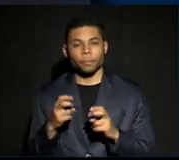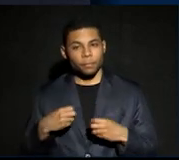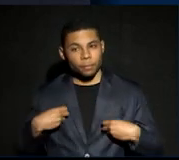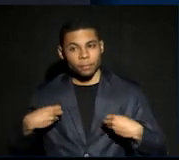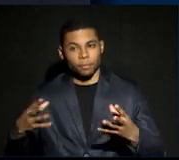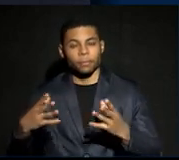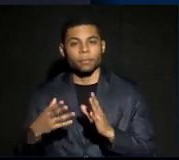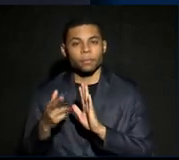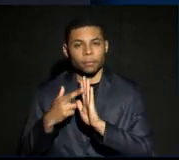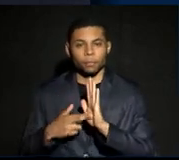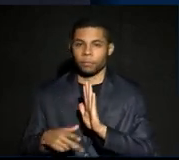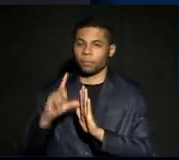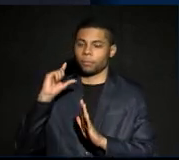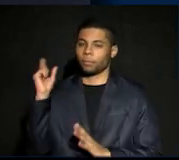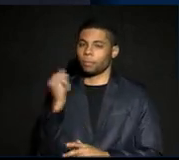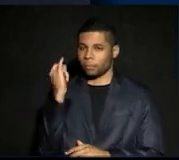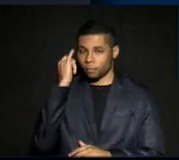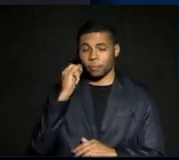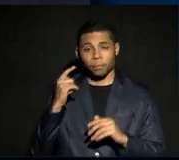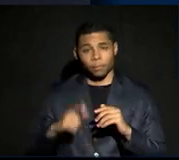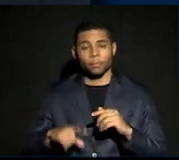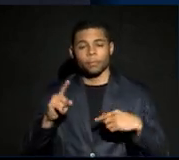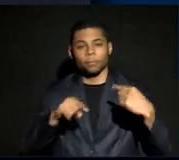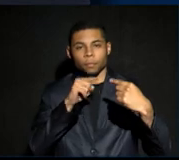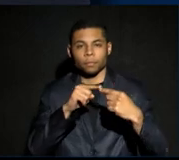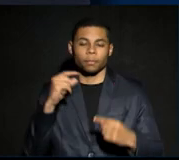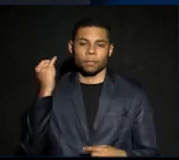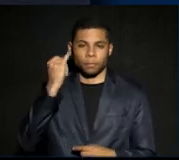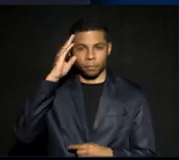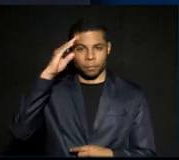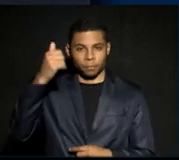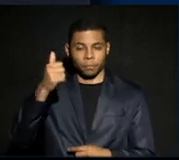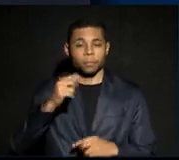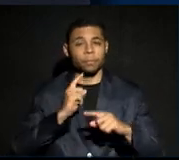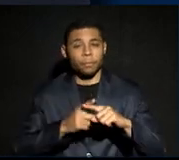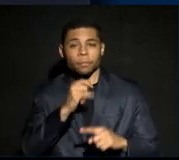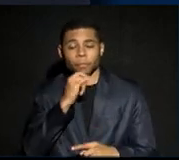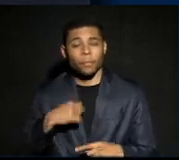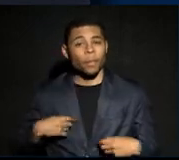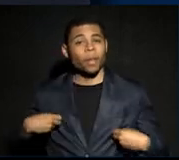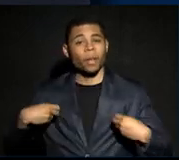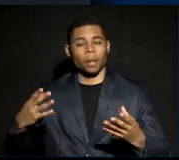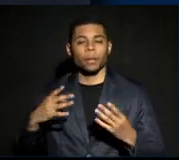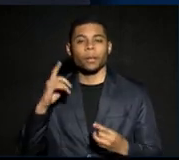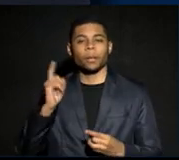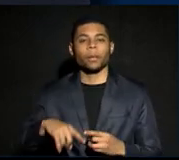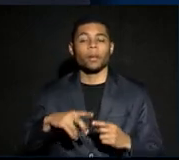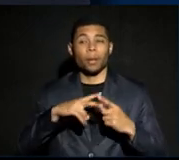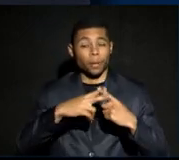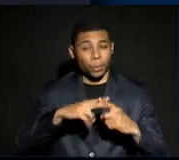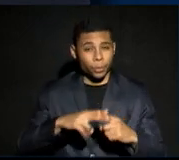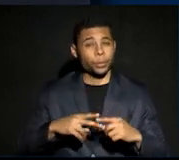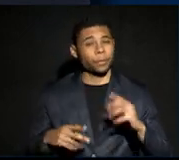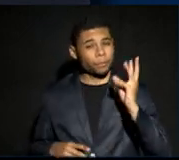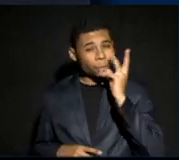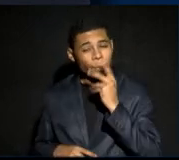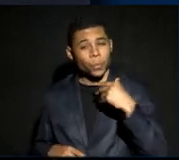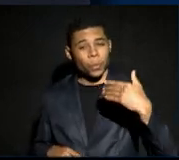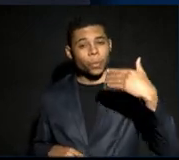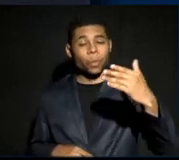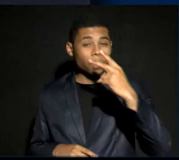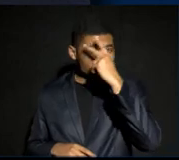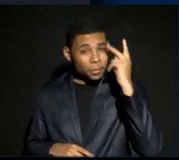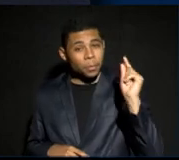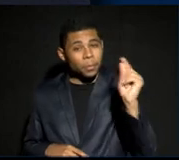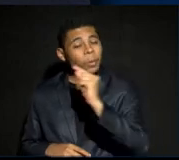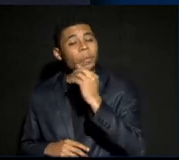importante, e metas de primário. Por quê? Porque o teto de gasto era um ajuste longo, e as